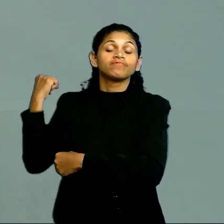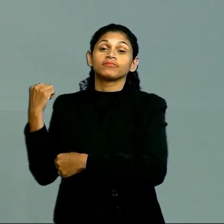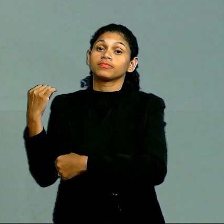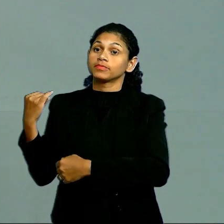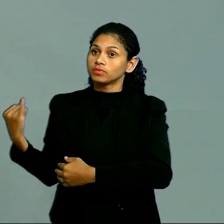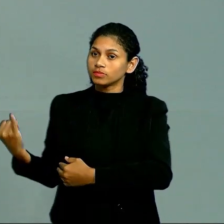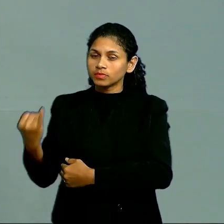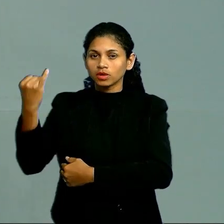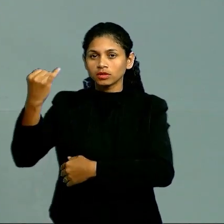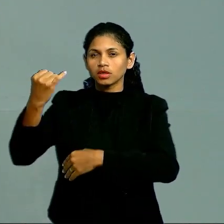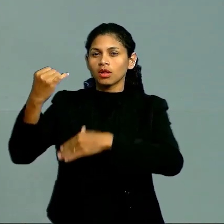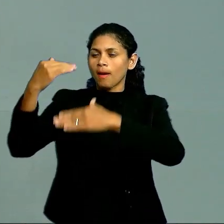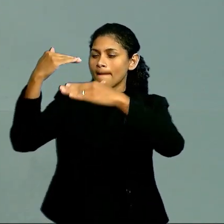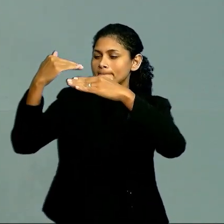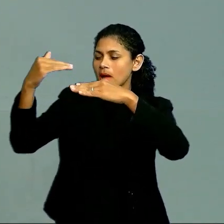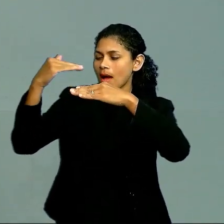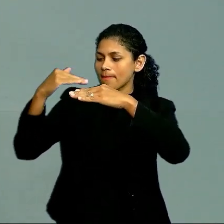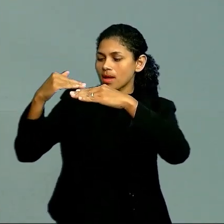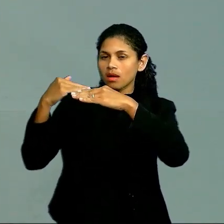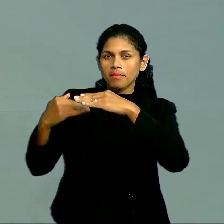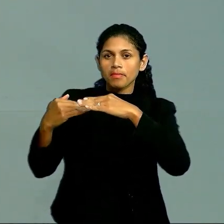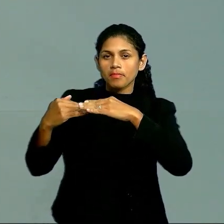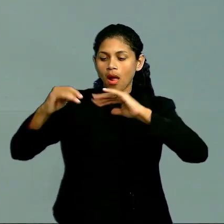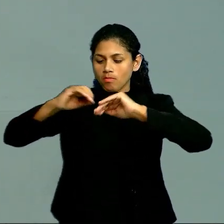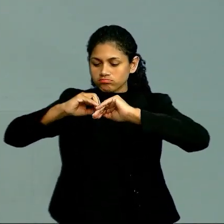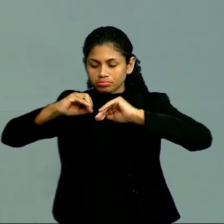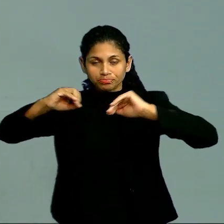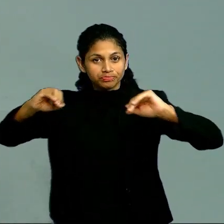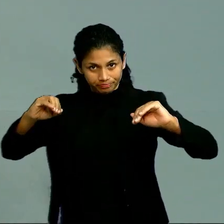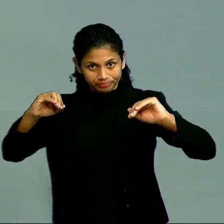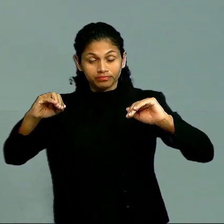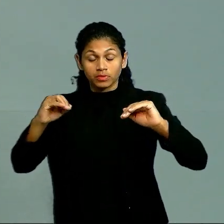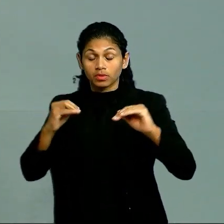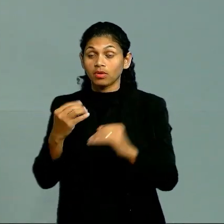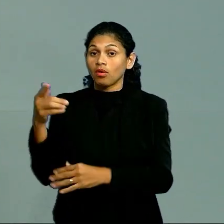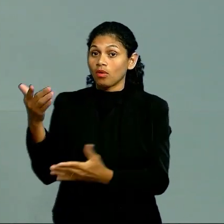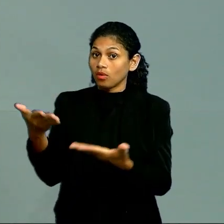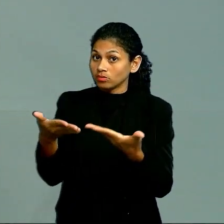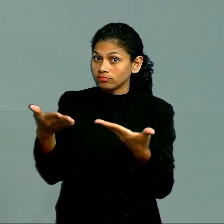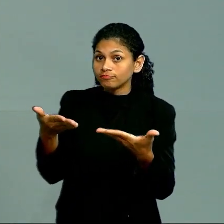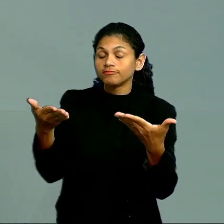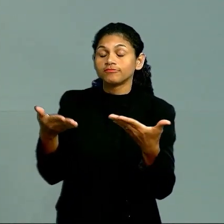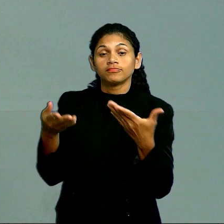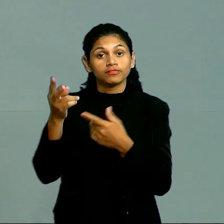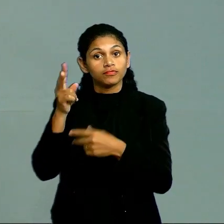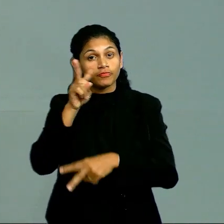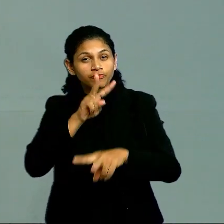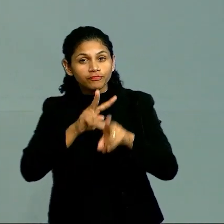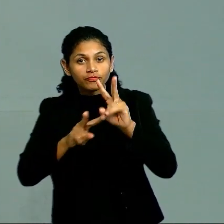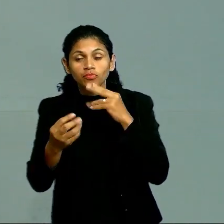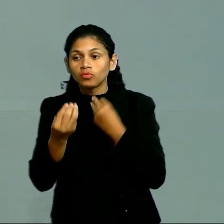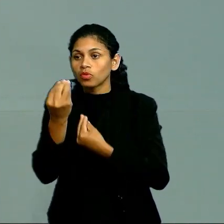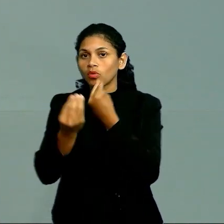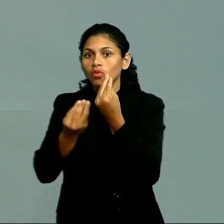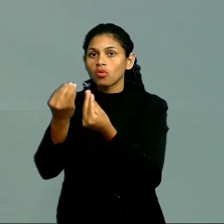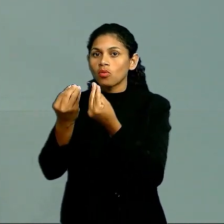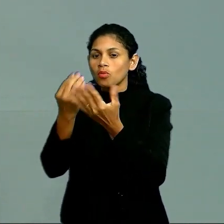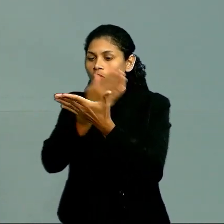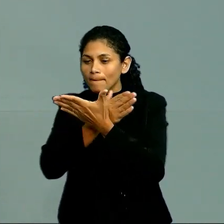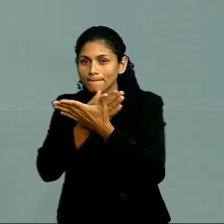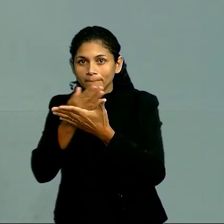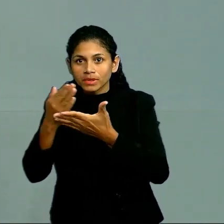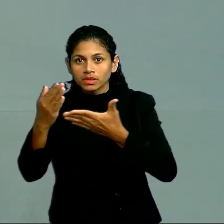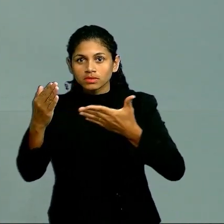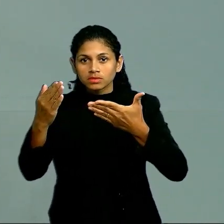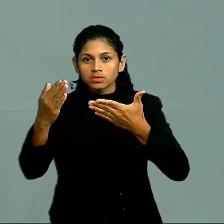classificar, de separar. E hoje a gente vai ver como é que essa classificação se iniciou e como é que está hoje